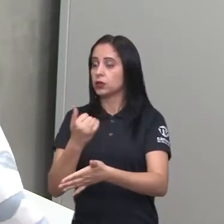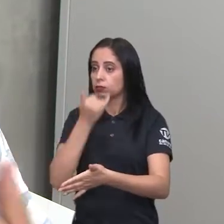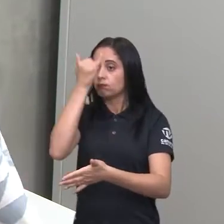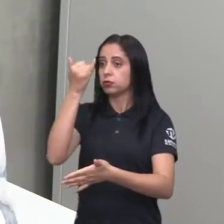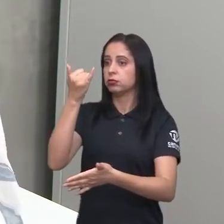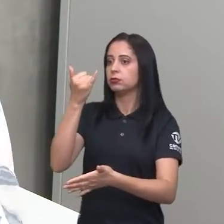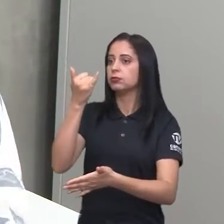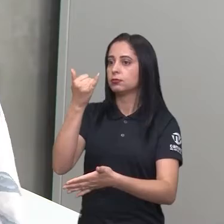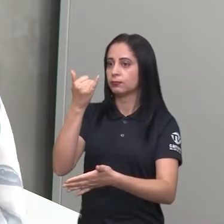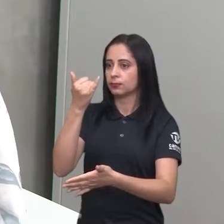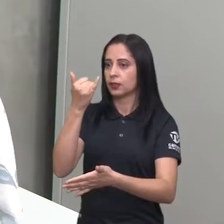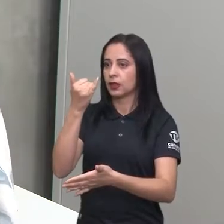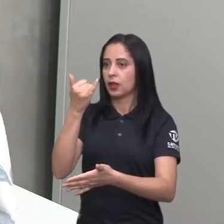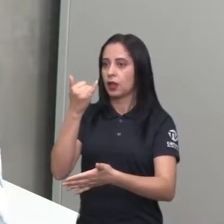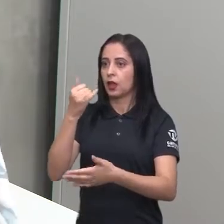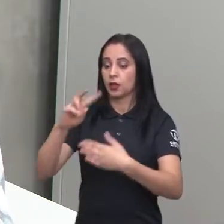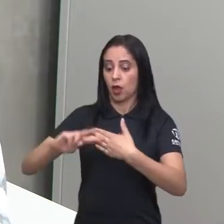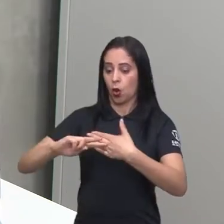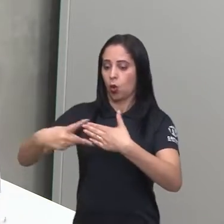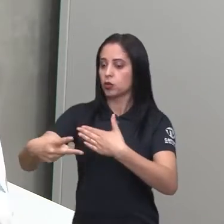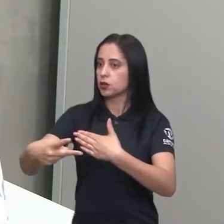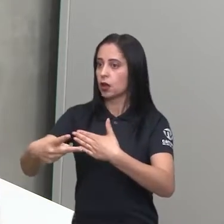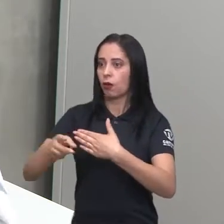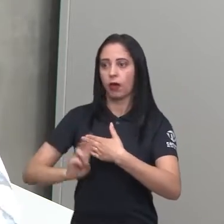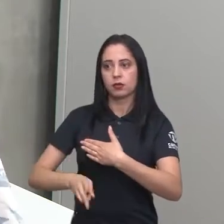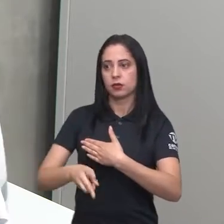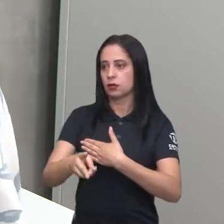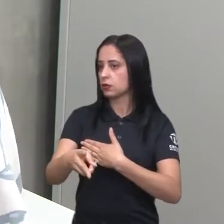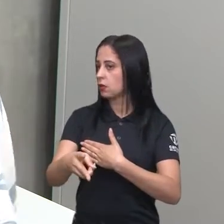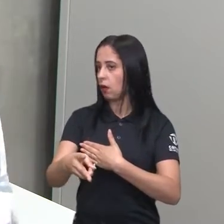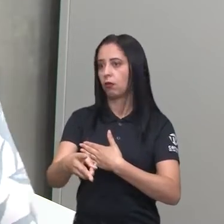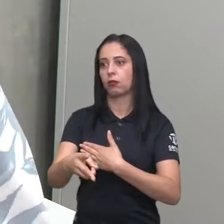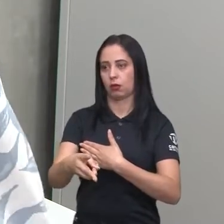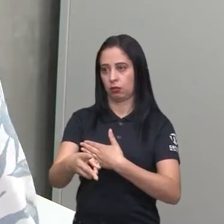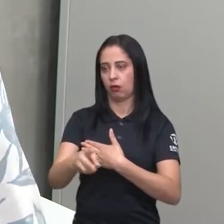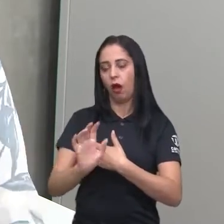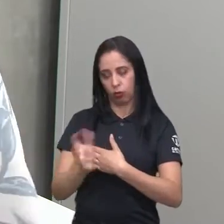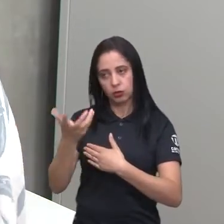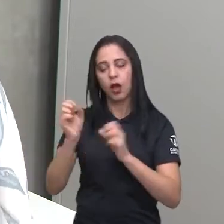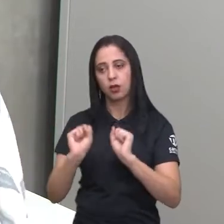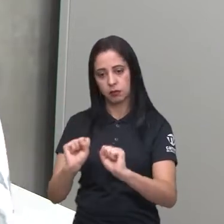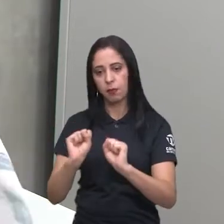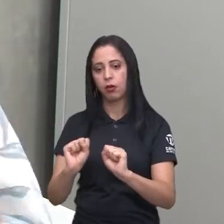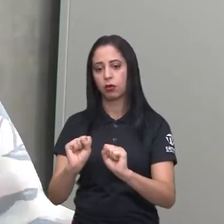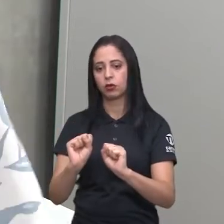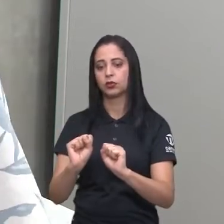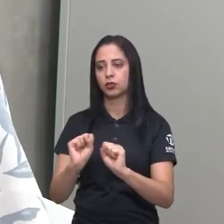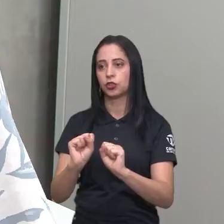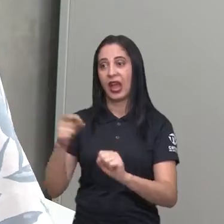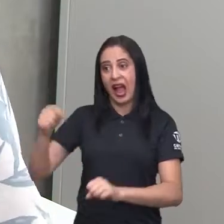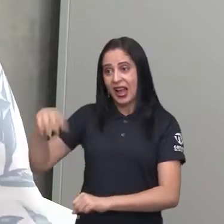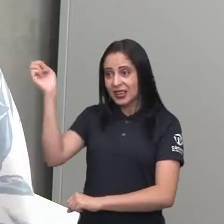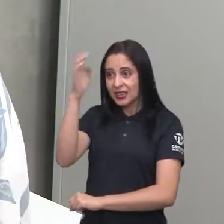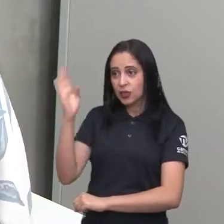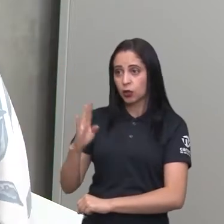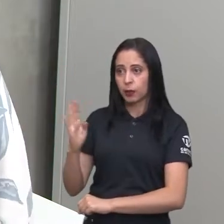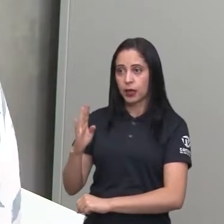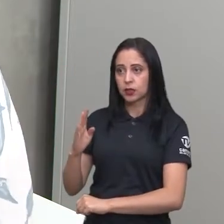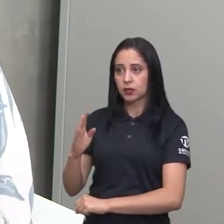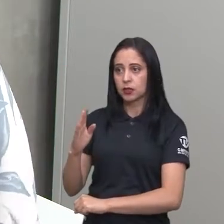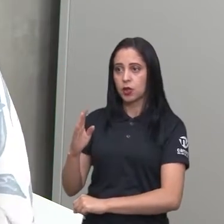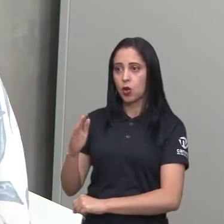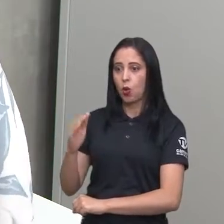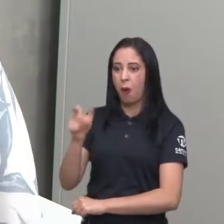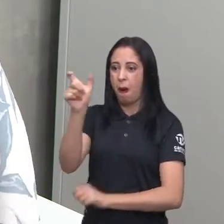acidente do trabalho ficam sequelados para o resto da vida, em alguns casos. E, aliás, o Brasil